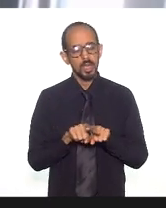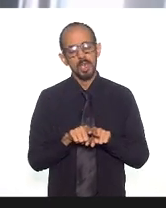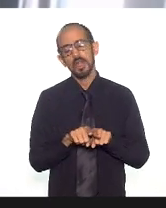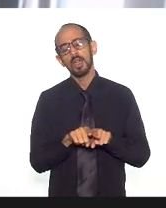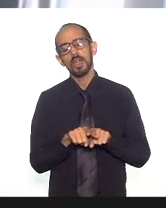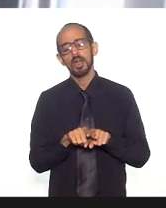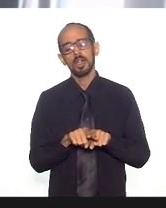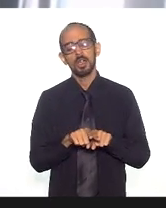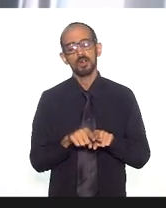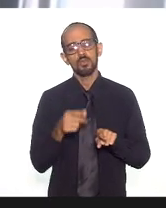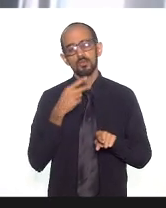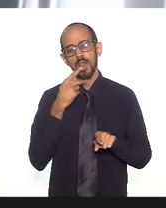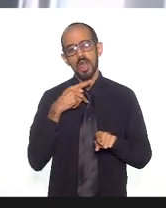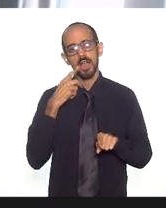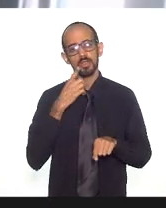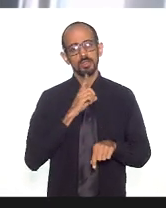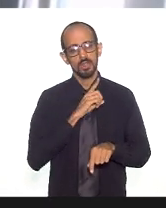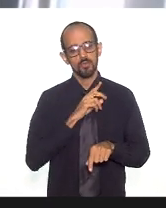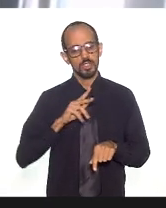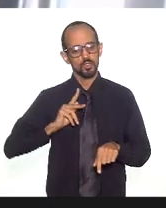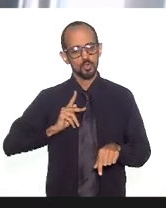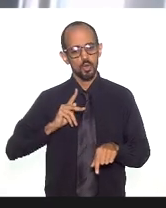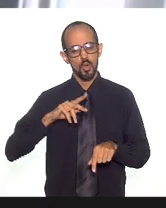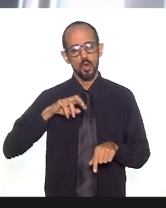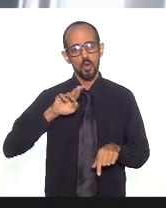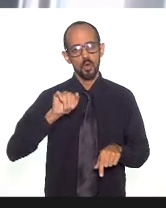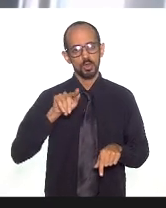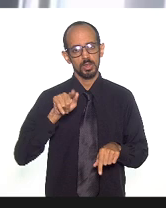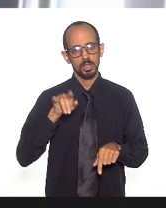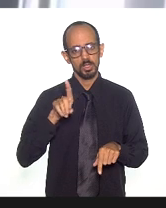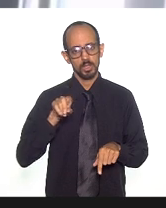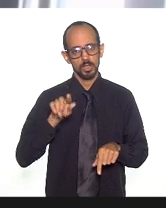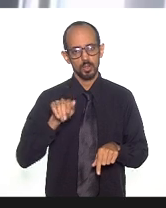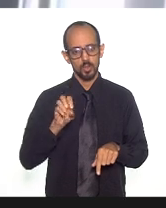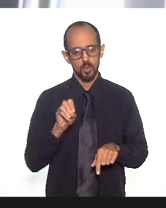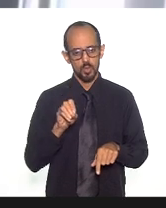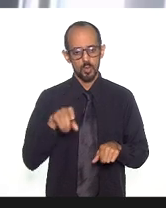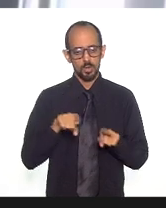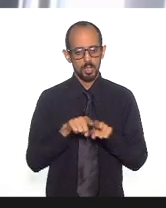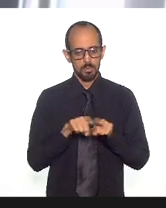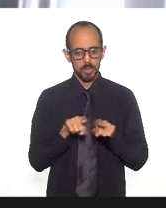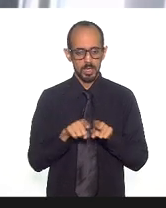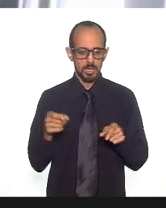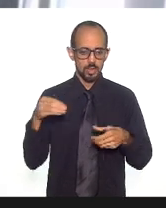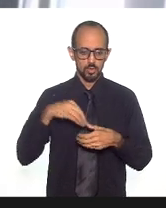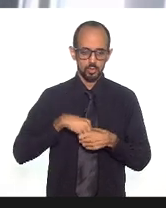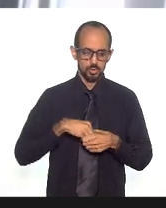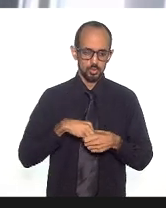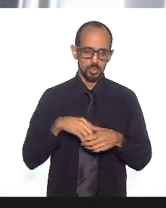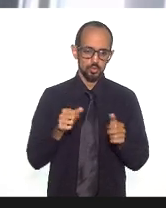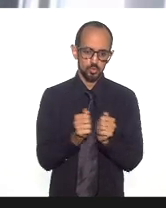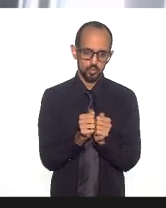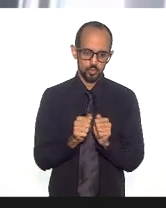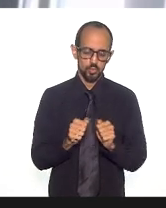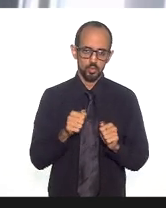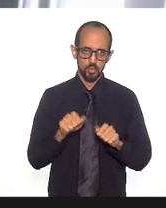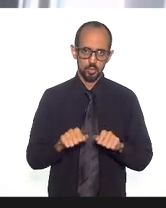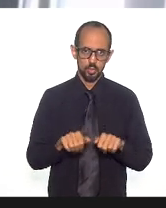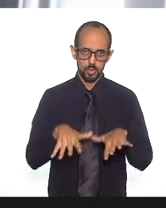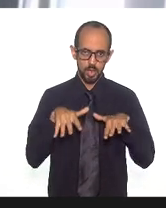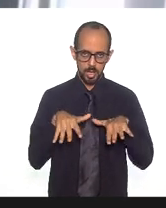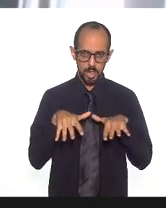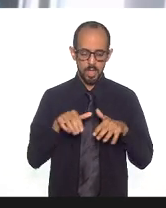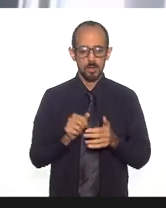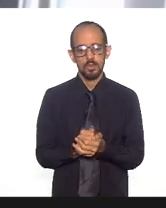do defensor Rodrigo Azambuja, representando a Defensoria Pública do Estado do Rio de Janeiro. Eu já tinha também anunciado a presença da professora Vânia